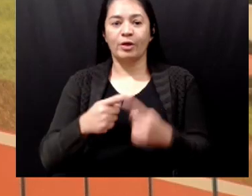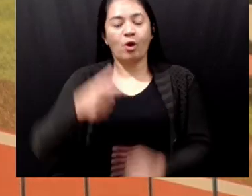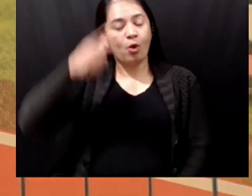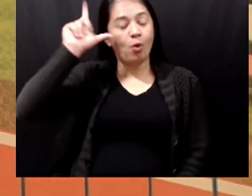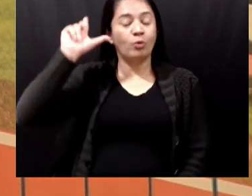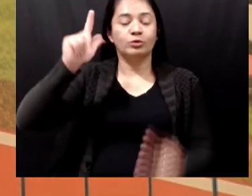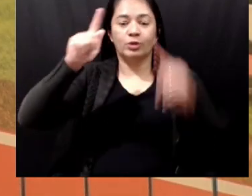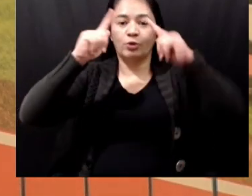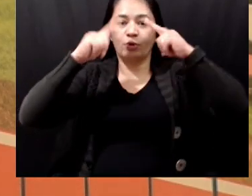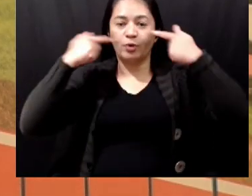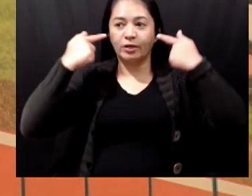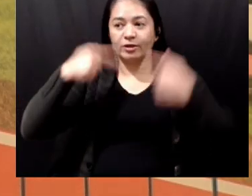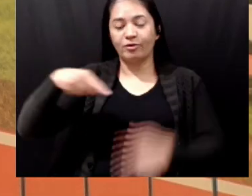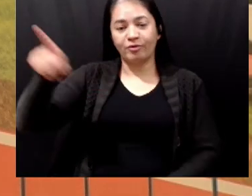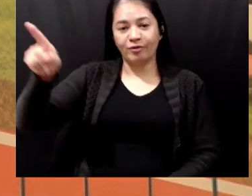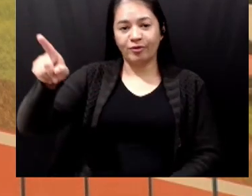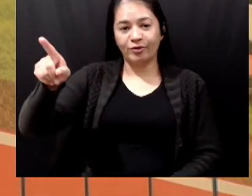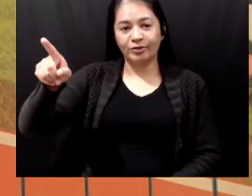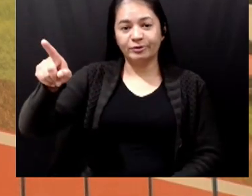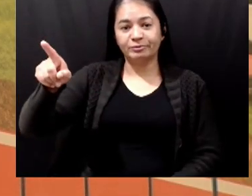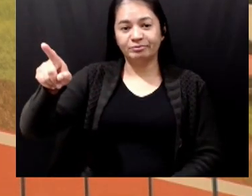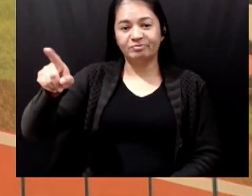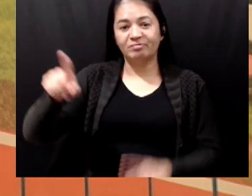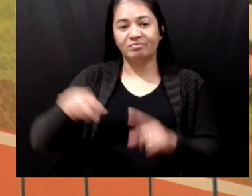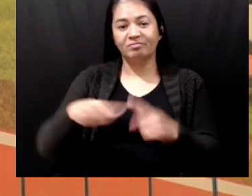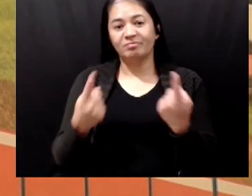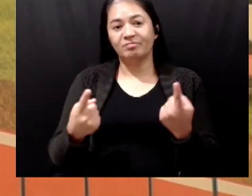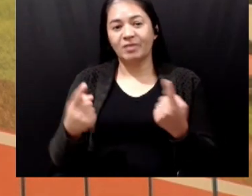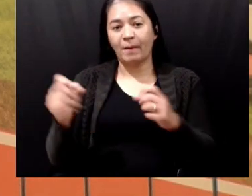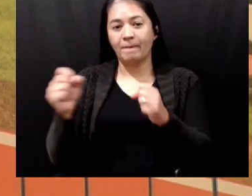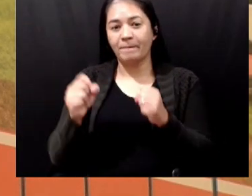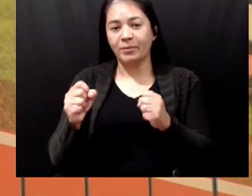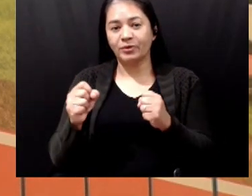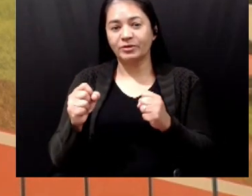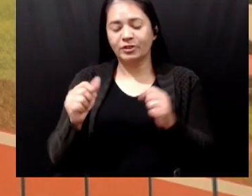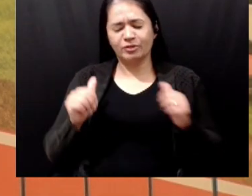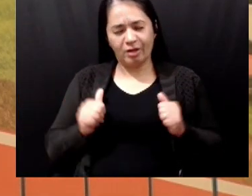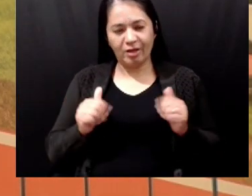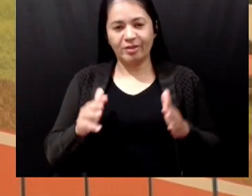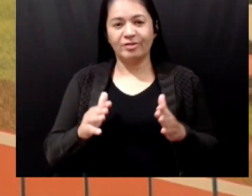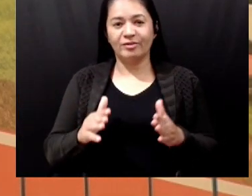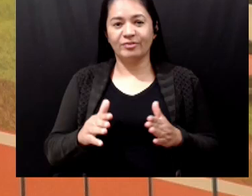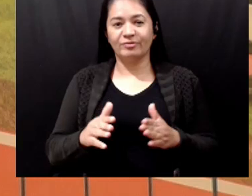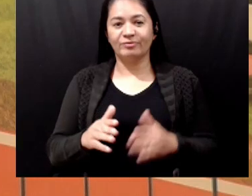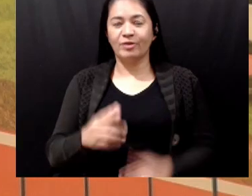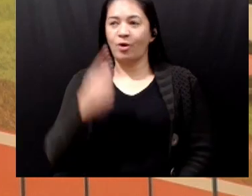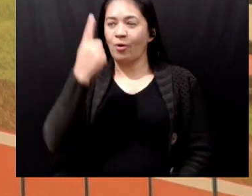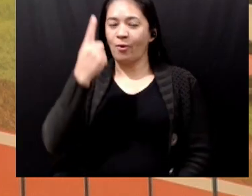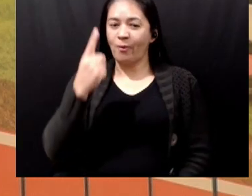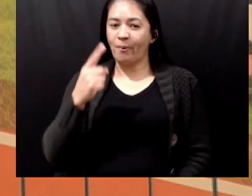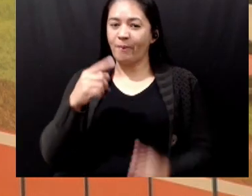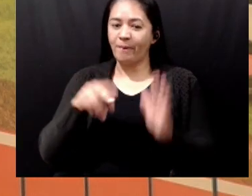atrás do marcador, mas teve poder de reação e saiu com 1 ponto na bagagem.